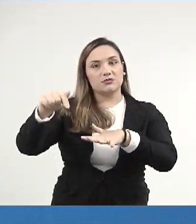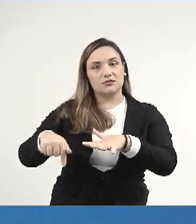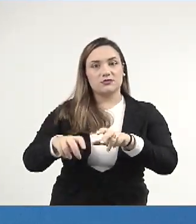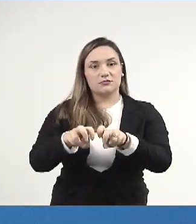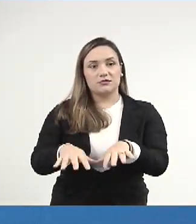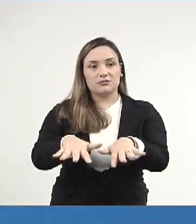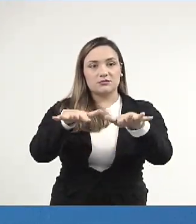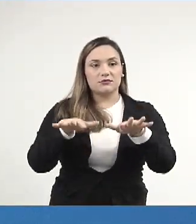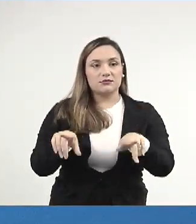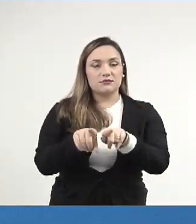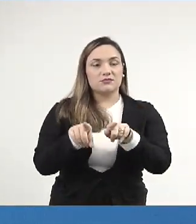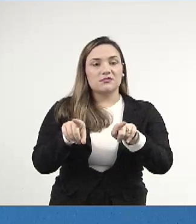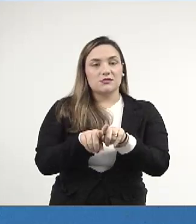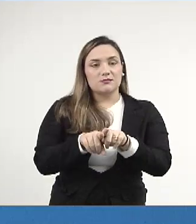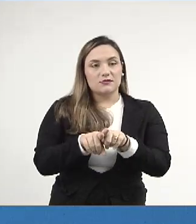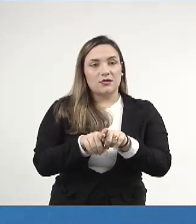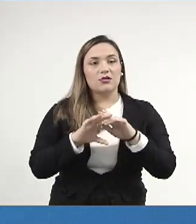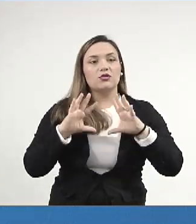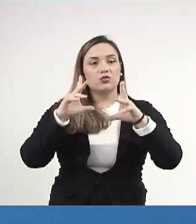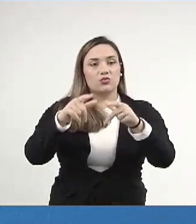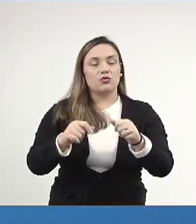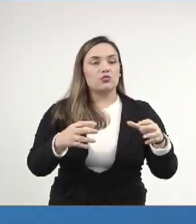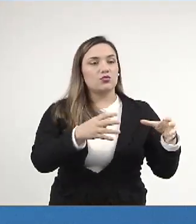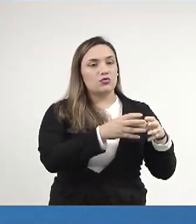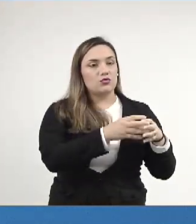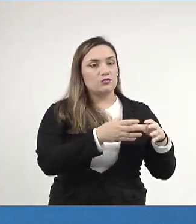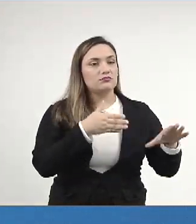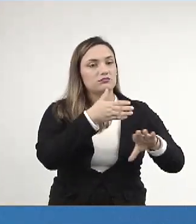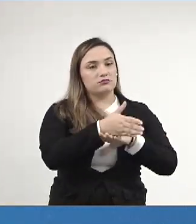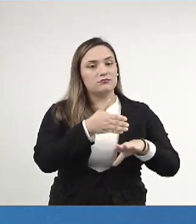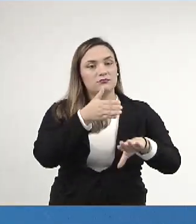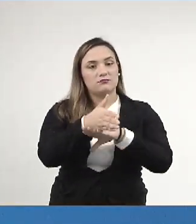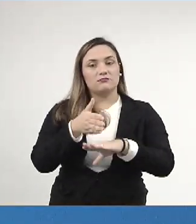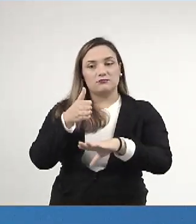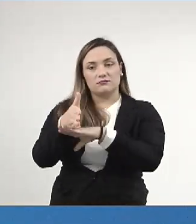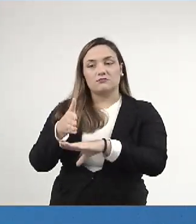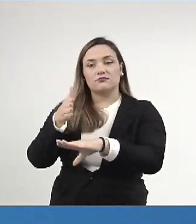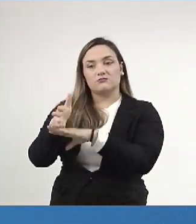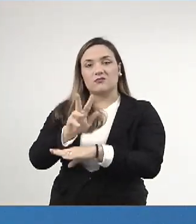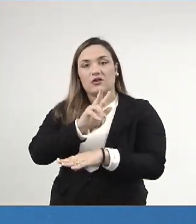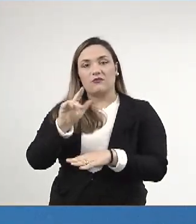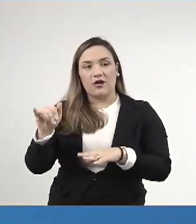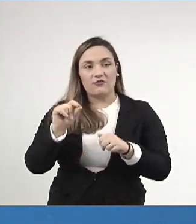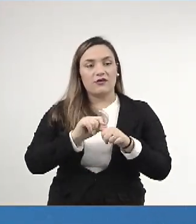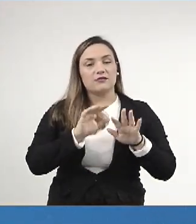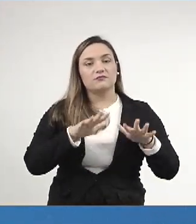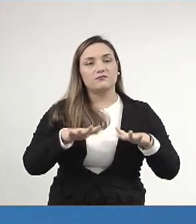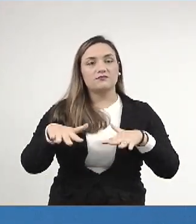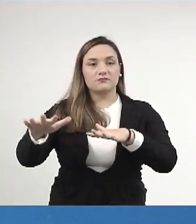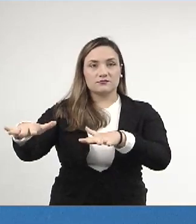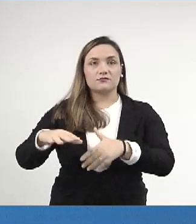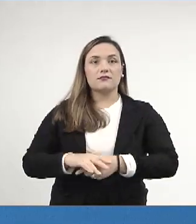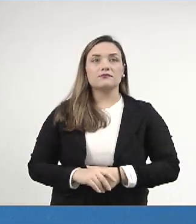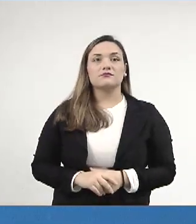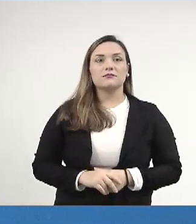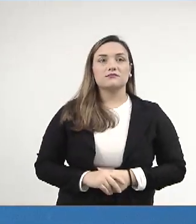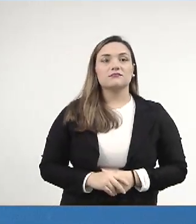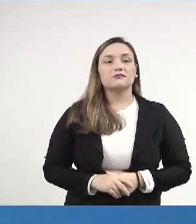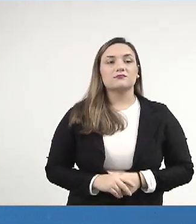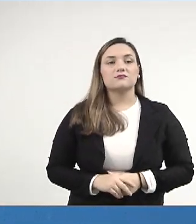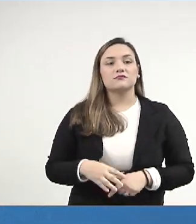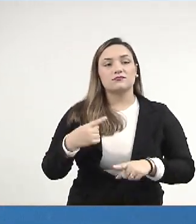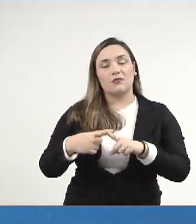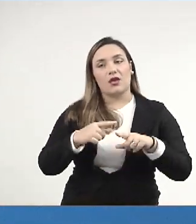fazem em todos os órgãos que vossas excelências puderem imaginar, porque a causa delas